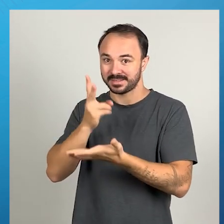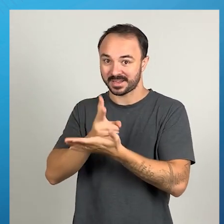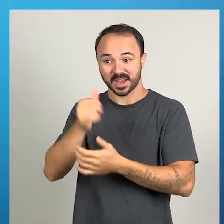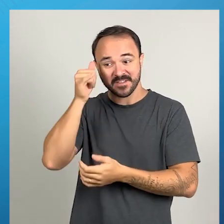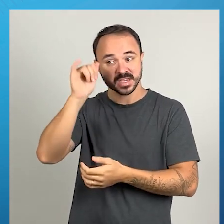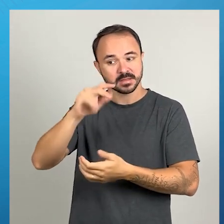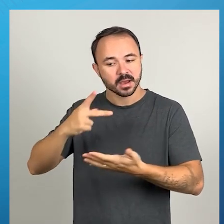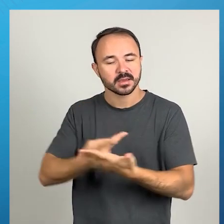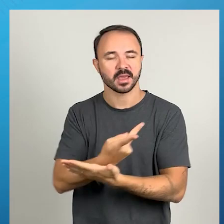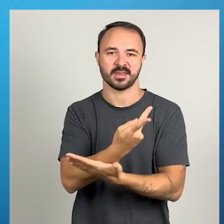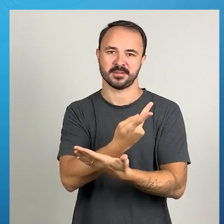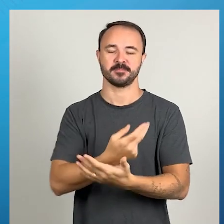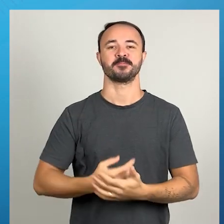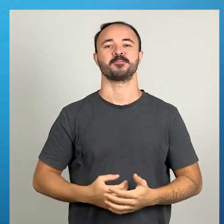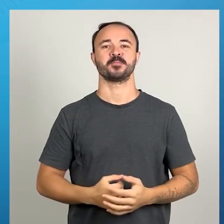outros acidentes.